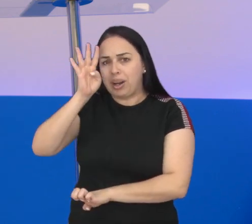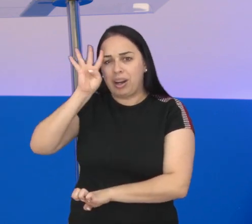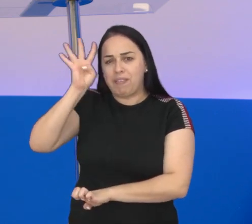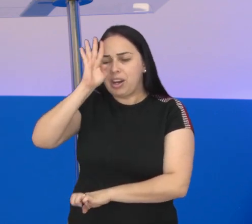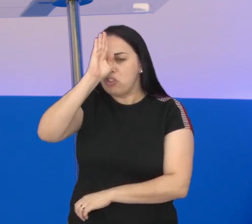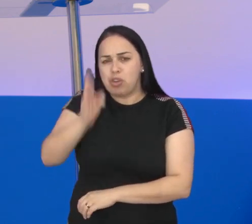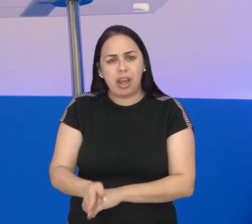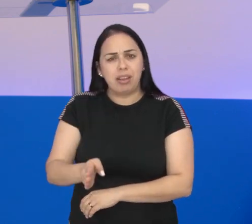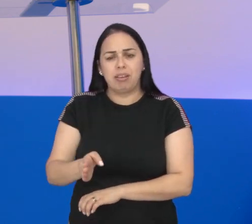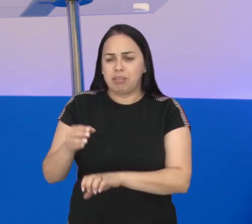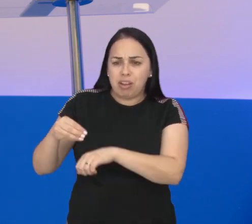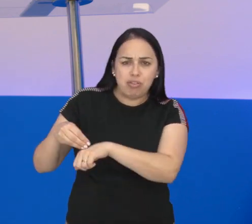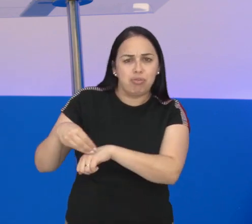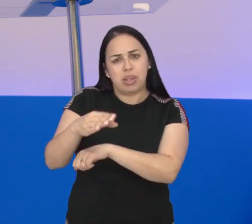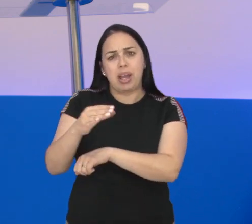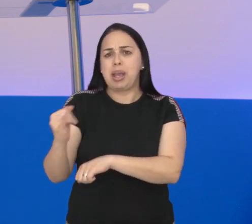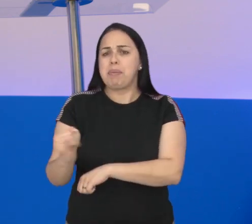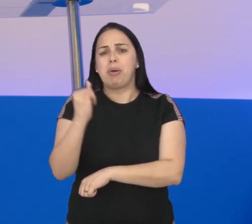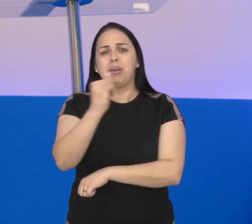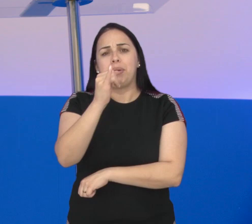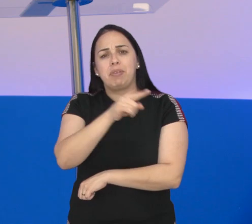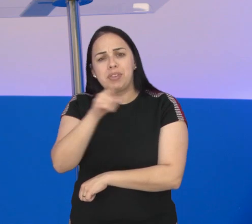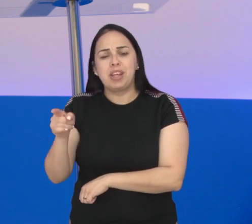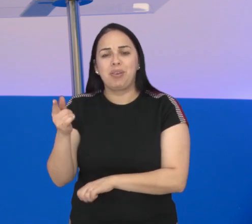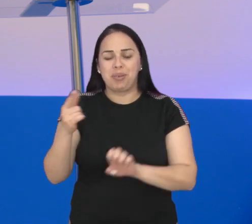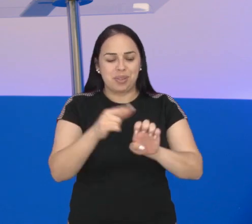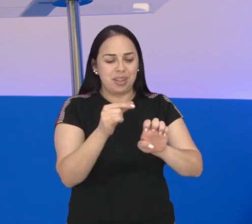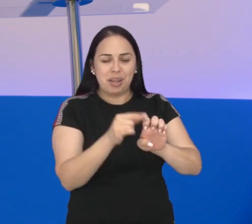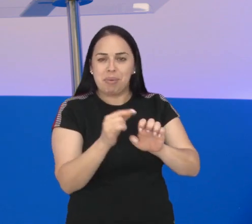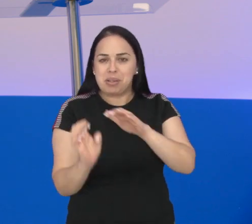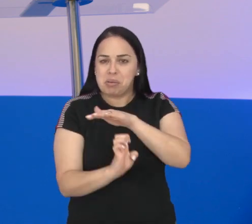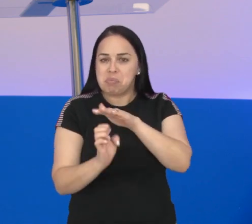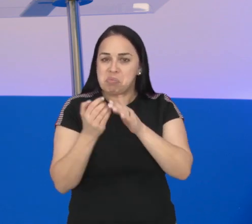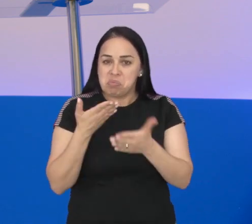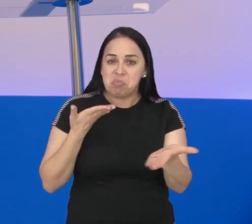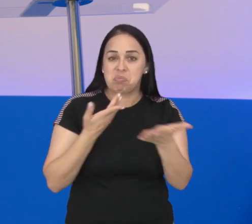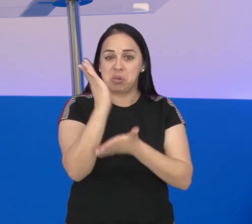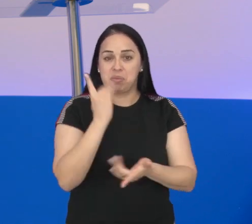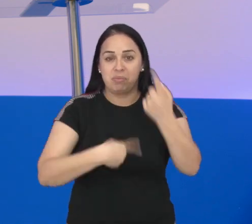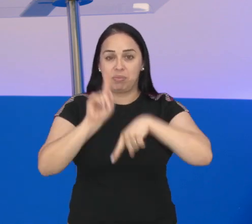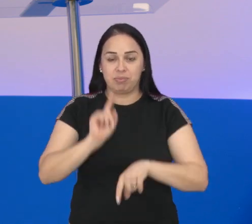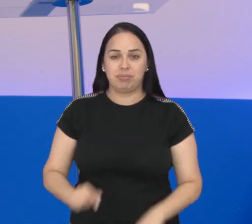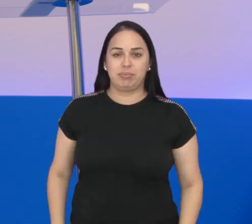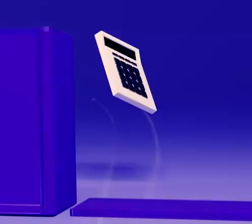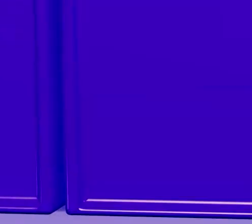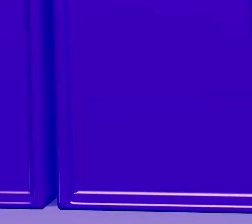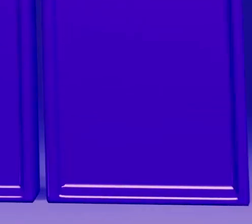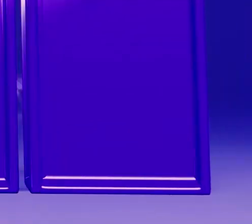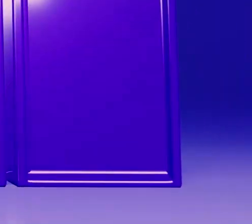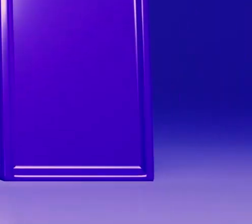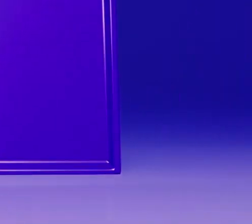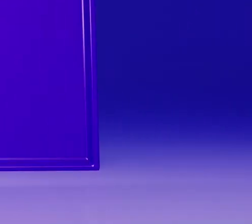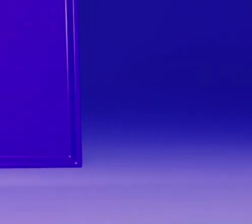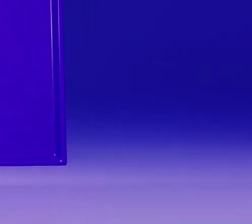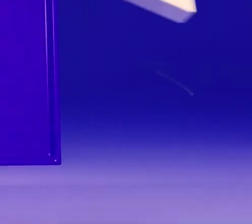empreendedor. Toda quarta-feira, consultores do Sebrae dão dicas valiosas para fazer o negócio dar certo.